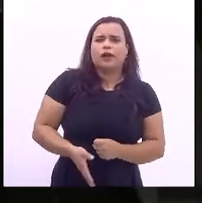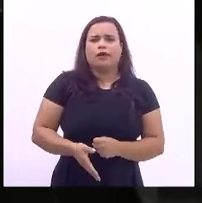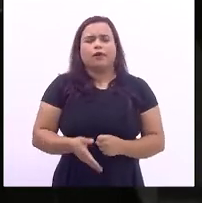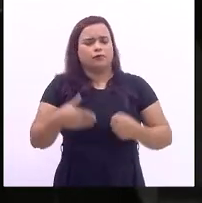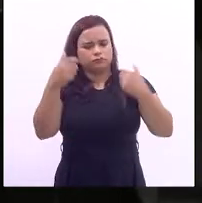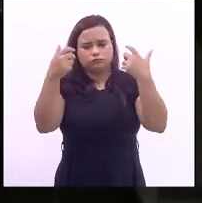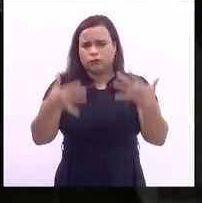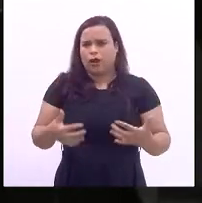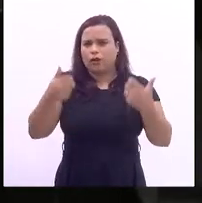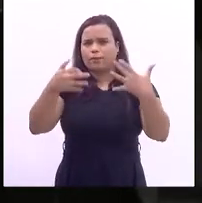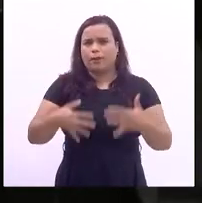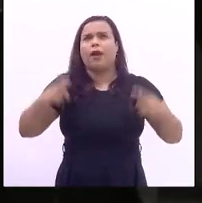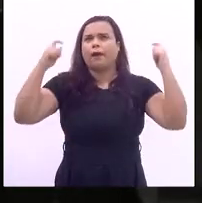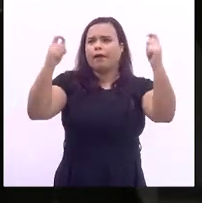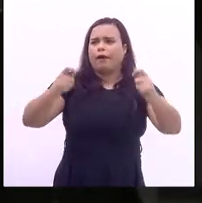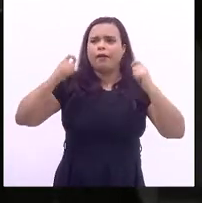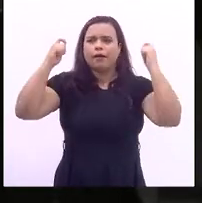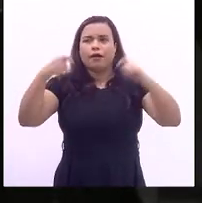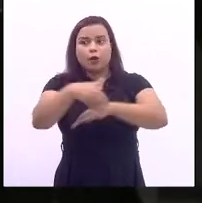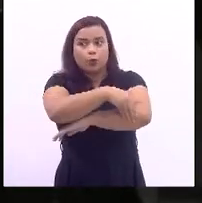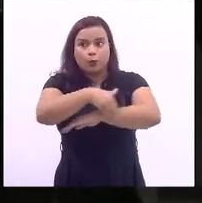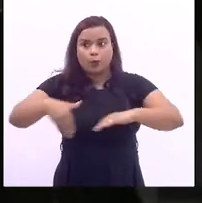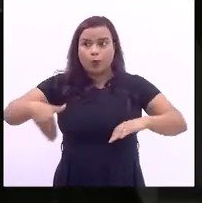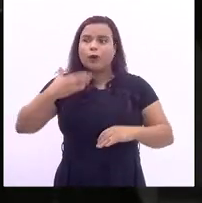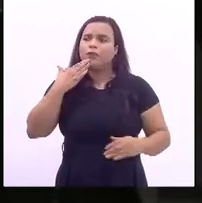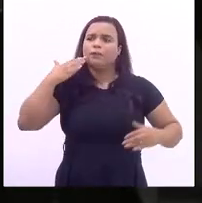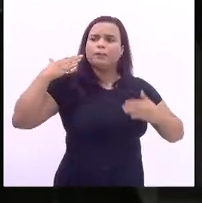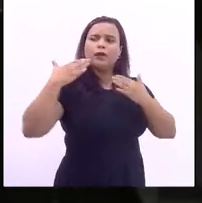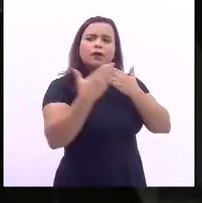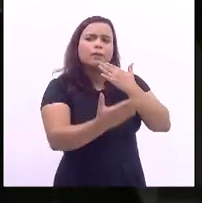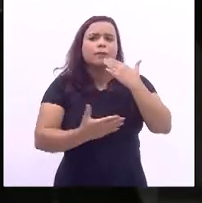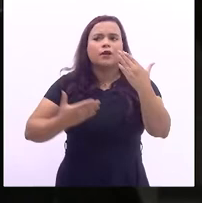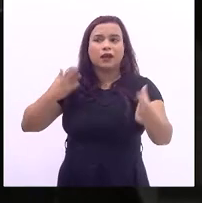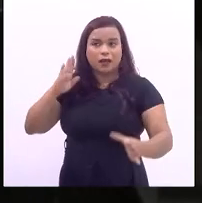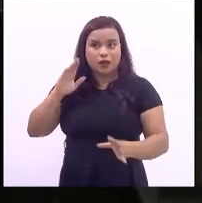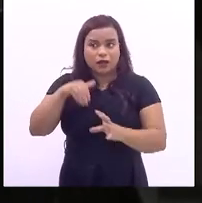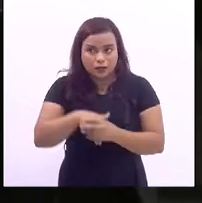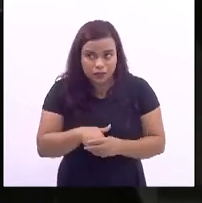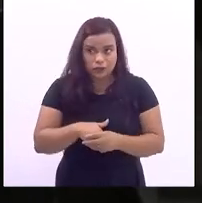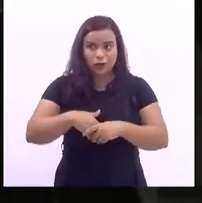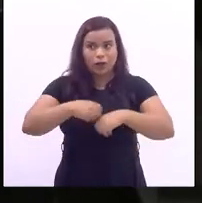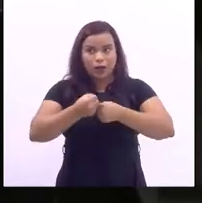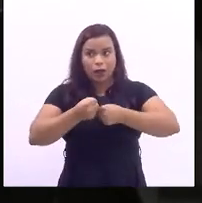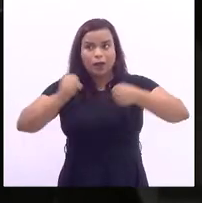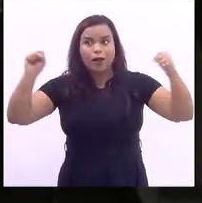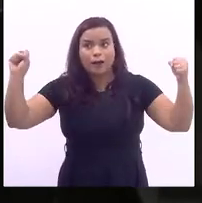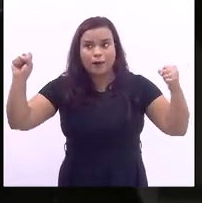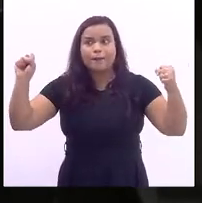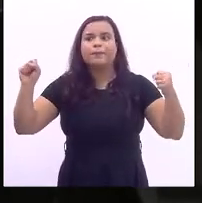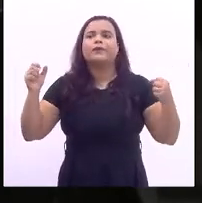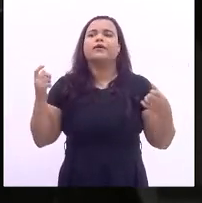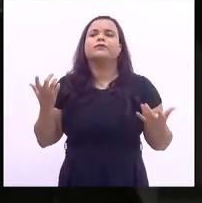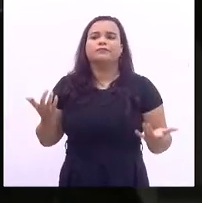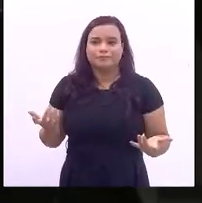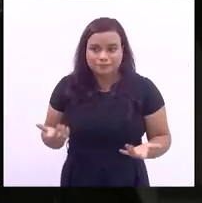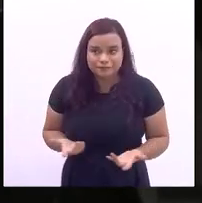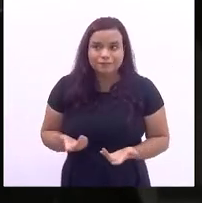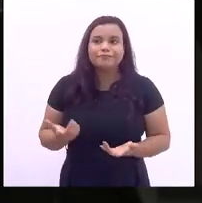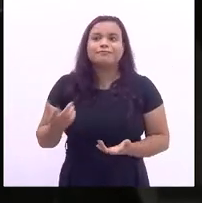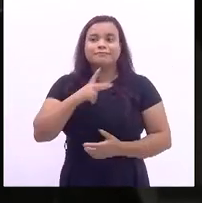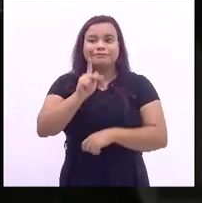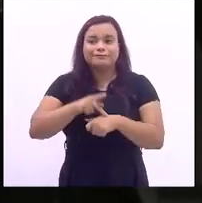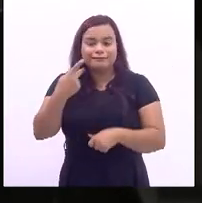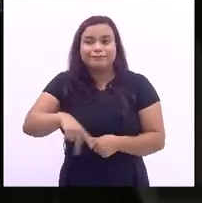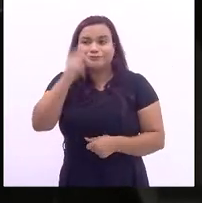tava nas ruas me pedindo eleições Ampla Gerais e restritas para